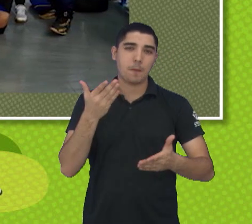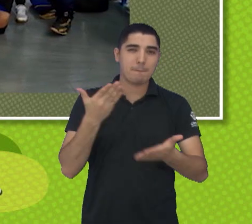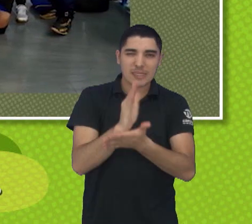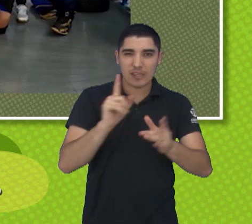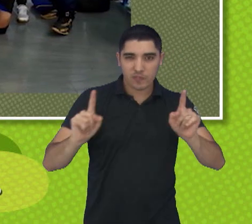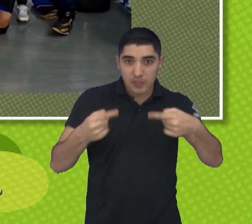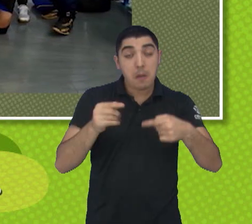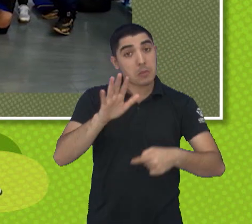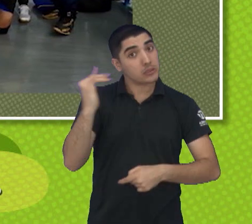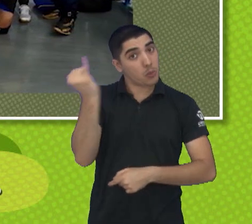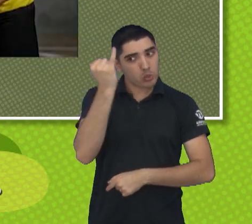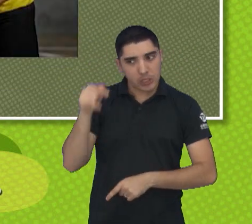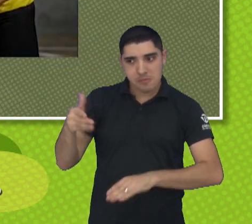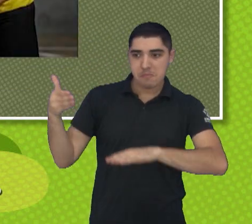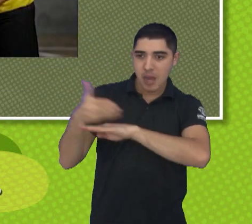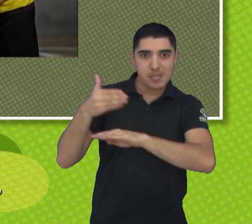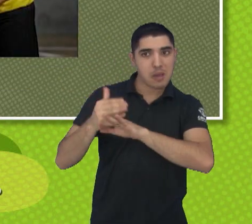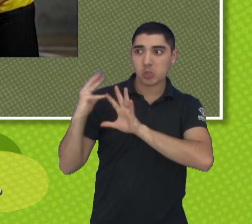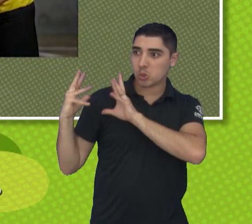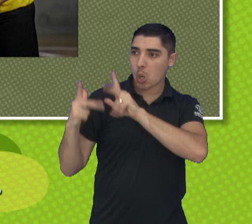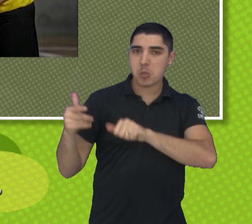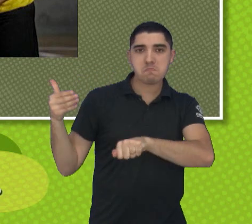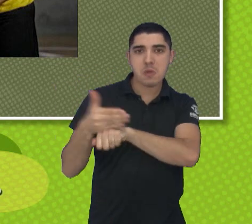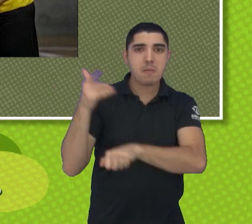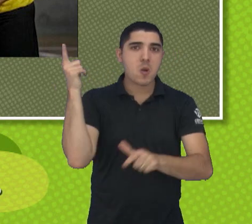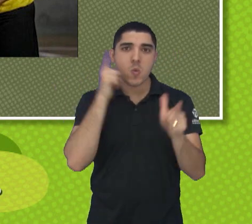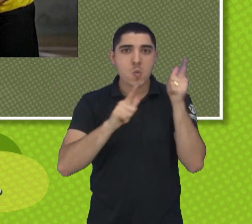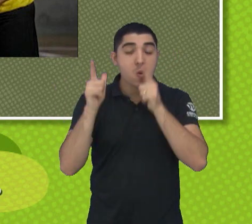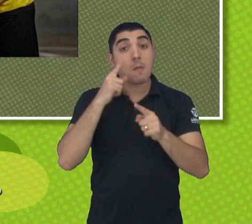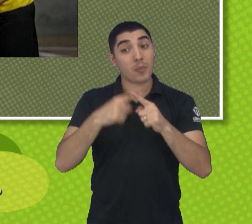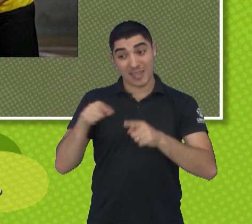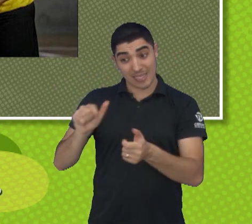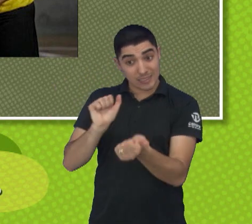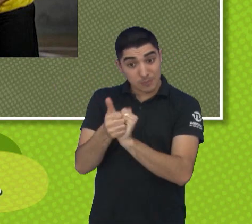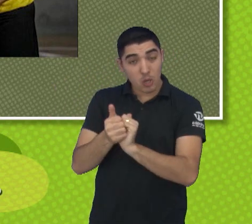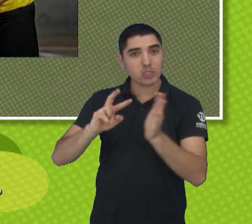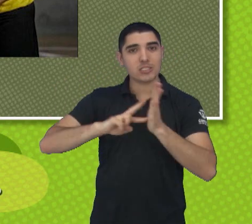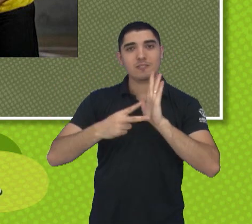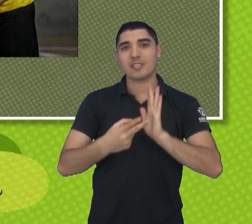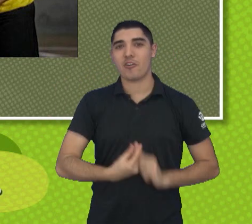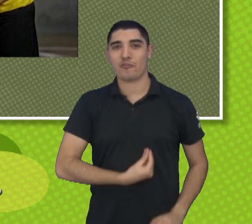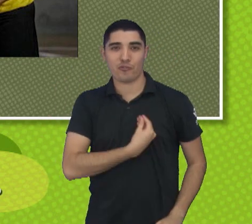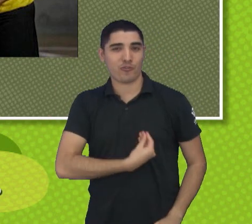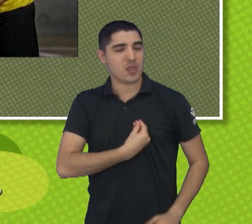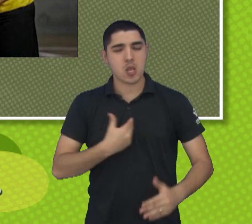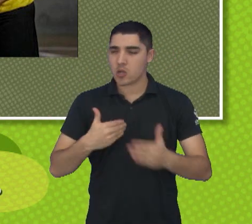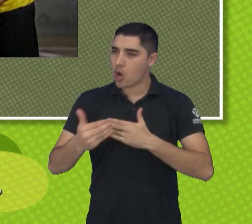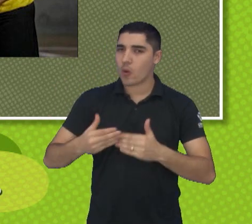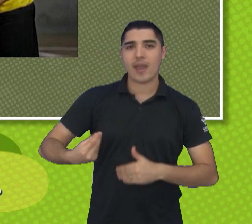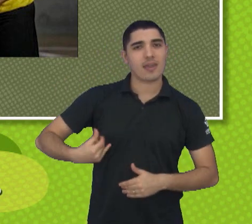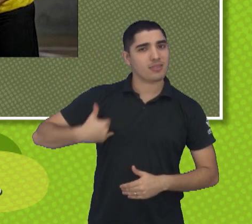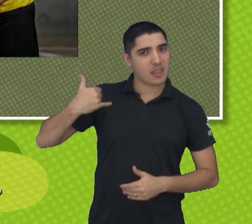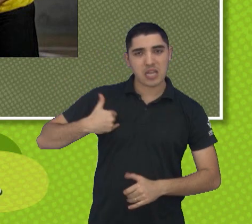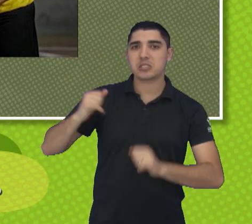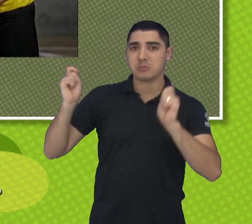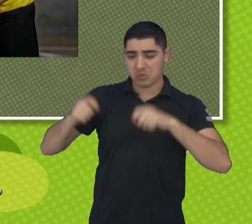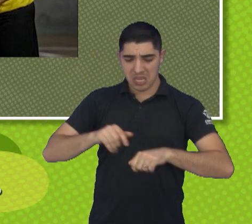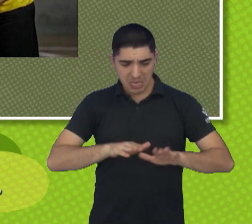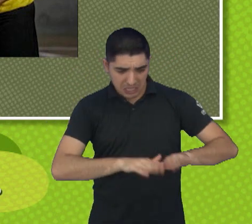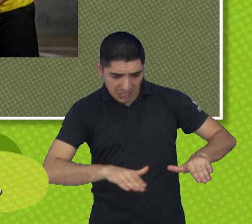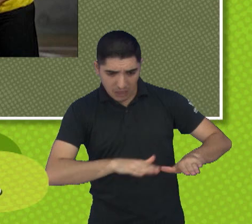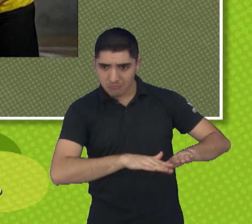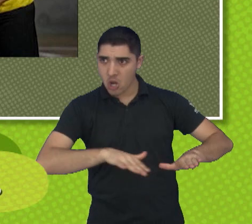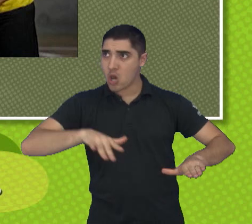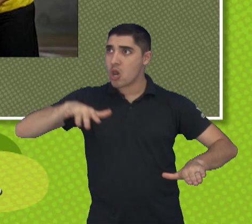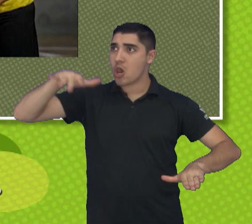importante essa participação de todos, né? Praticar o esporte, esporte é vida, seja em qualquer idade, desde criancinha até a terceira